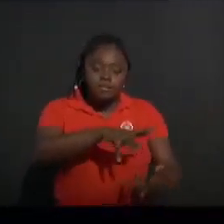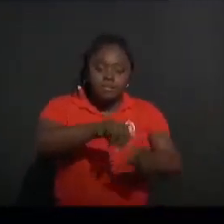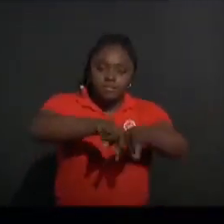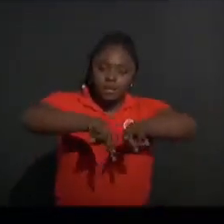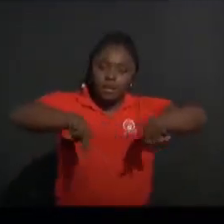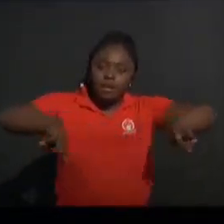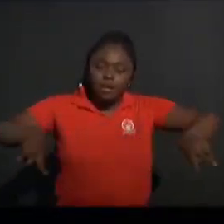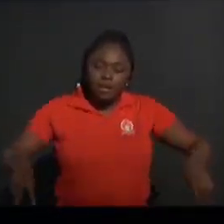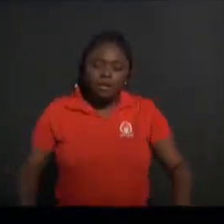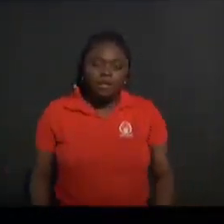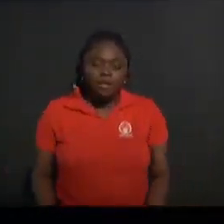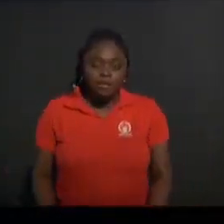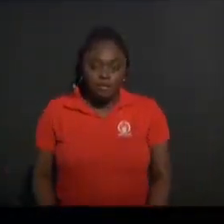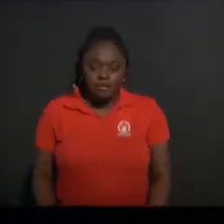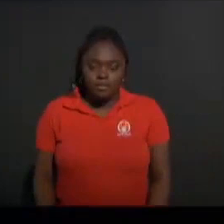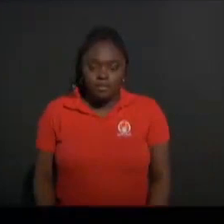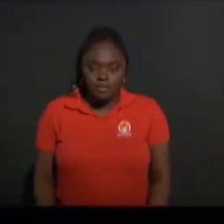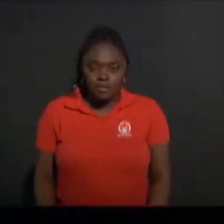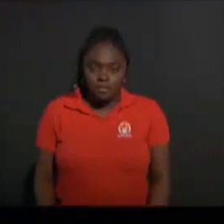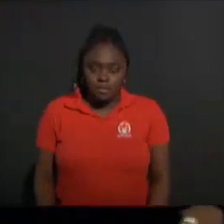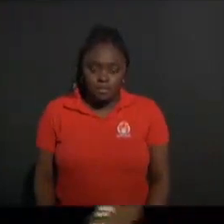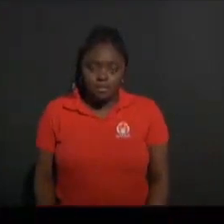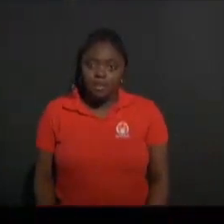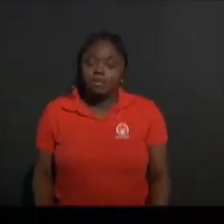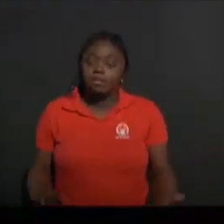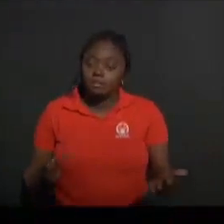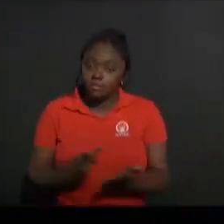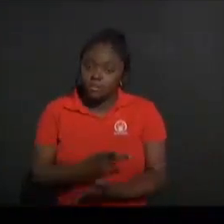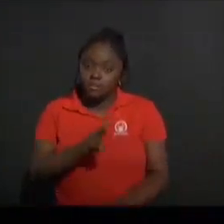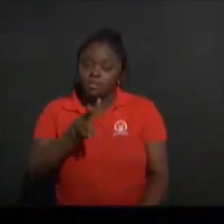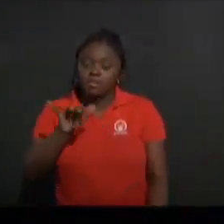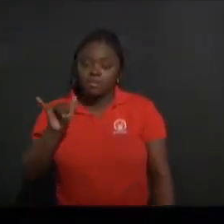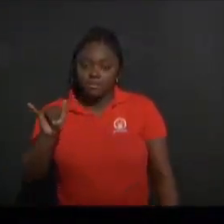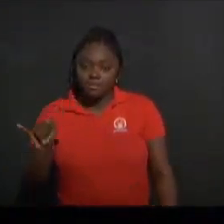mandando. Ai, meu Deus, algo está para acontecer.